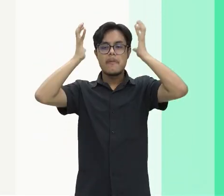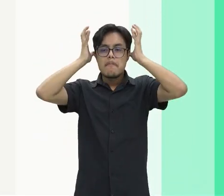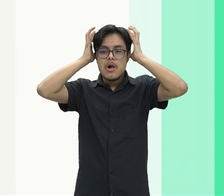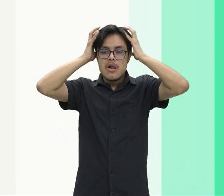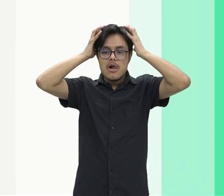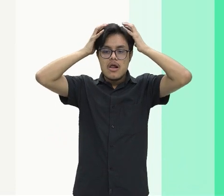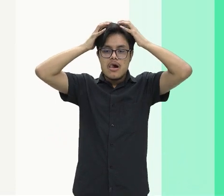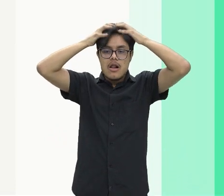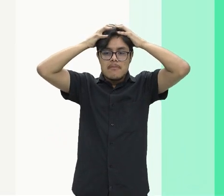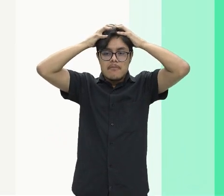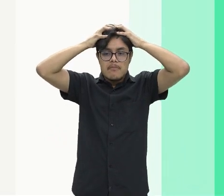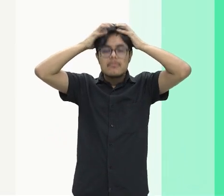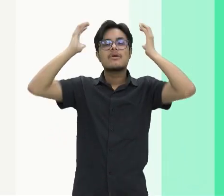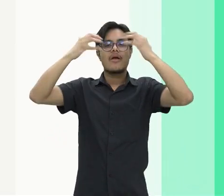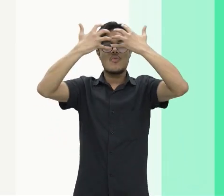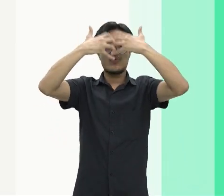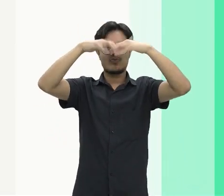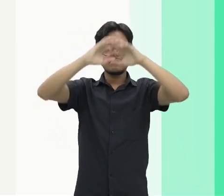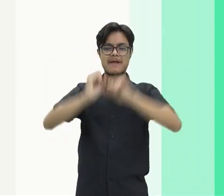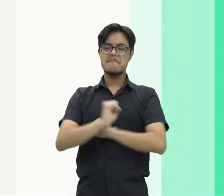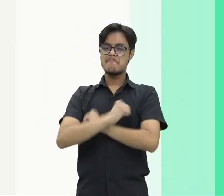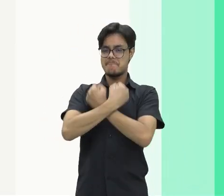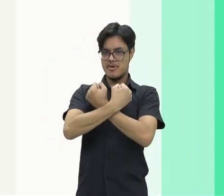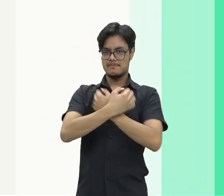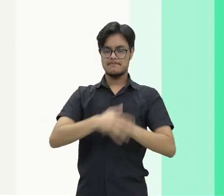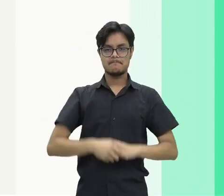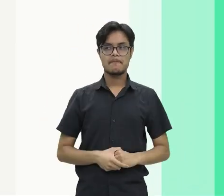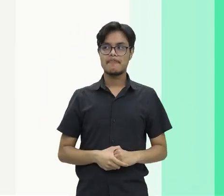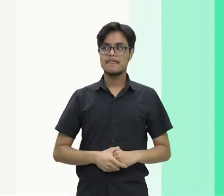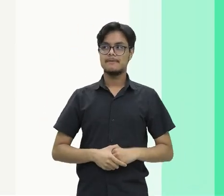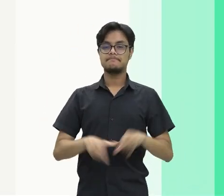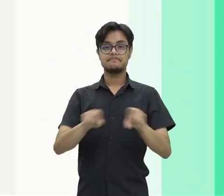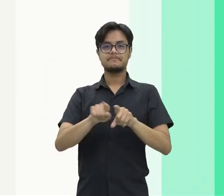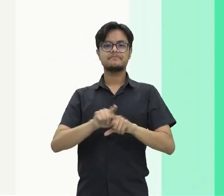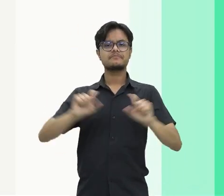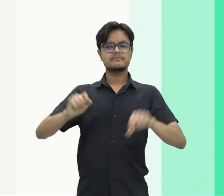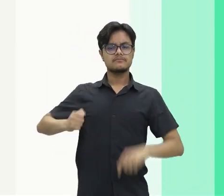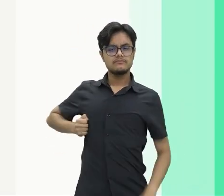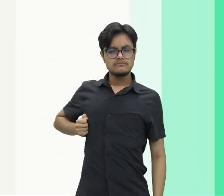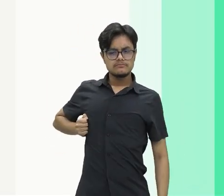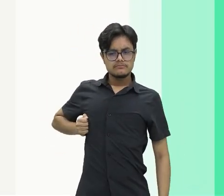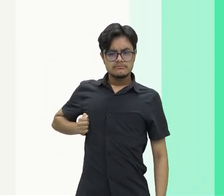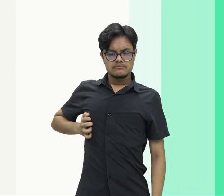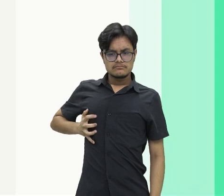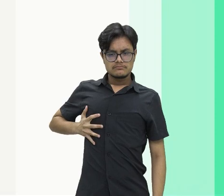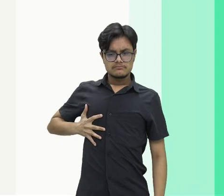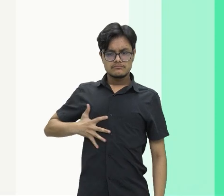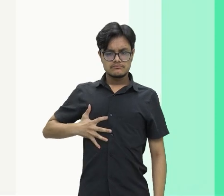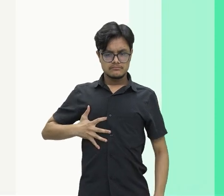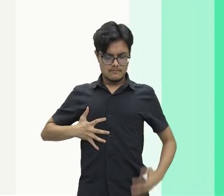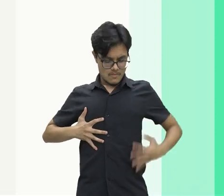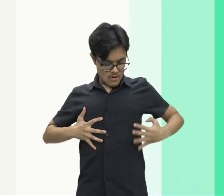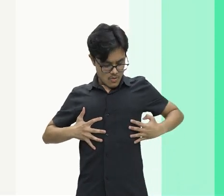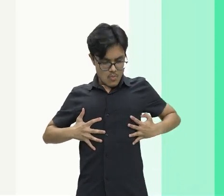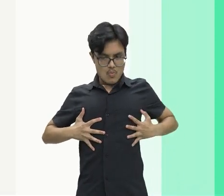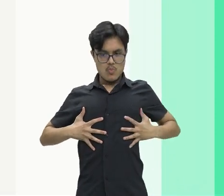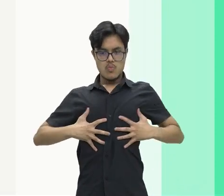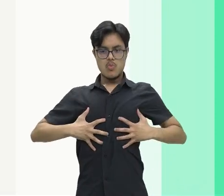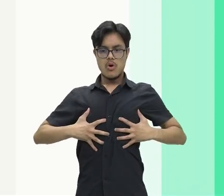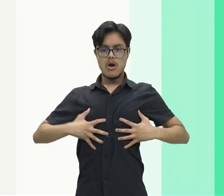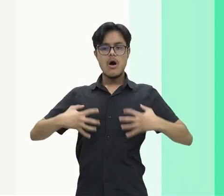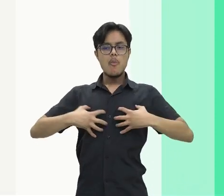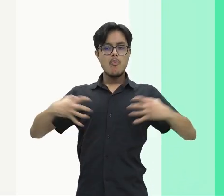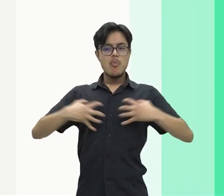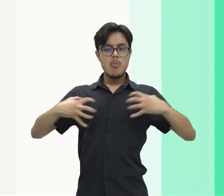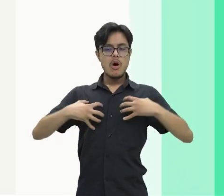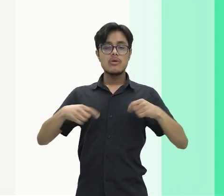ossos que compõem o nosso crânio e protegem o nosso cérebro. Além das costelas, né, que aqui na região do tórax, que vão proteger o pulmão e o